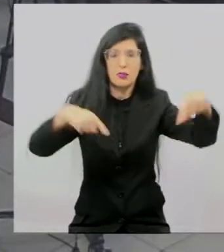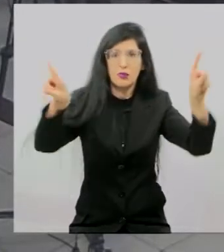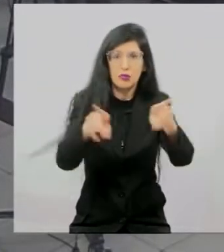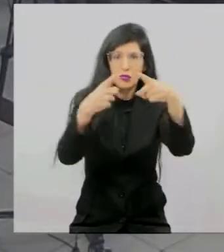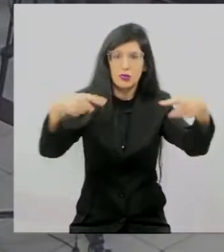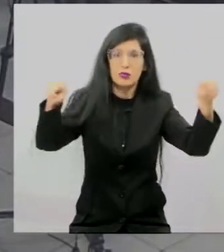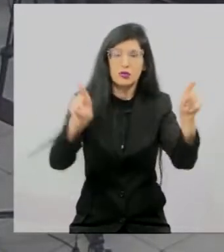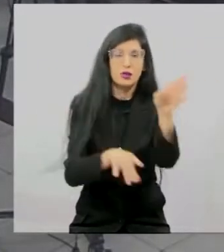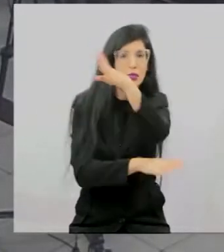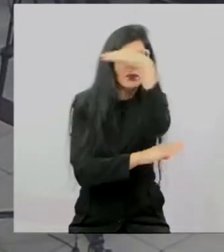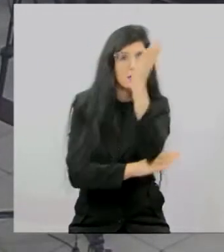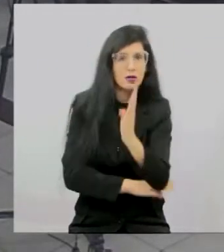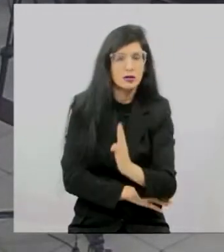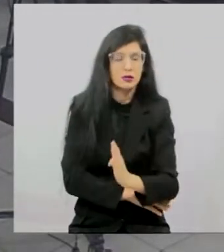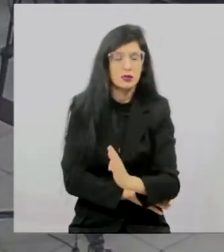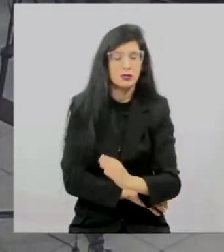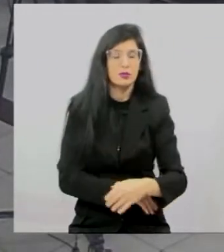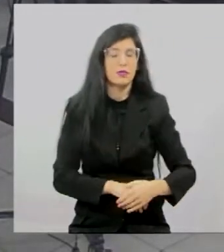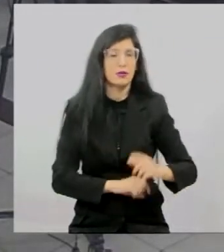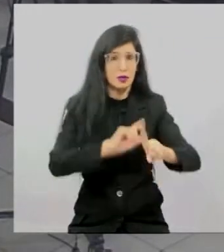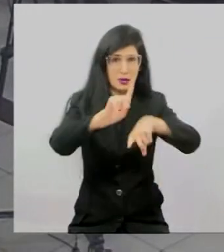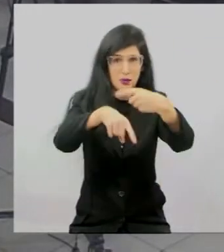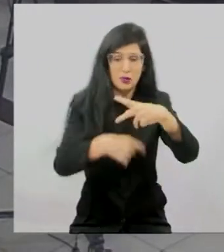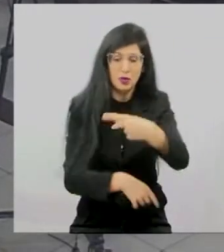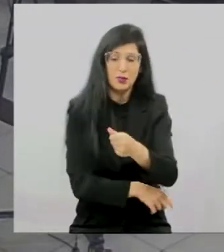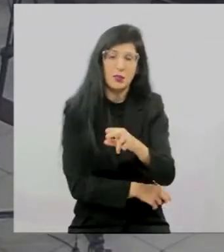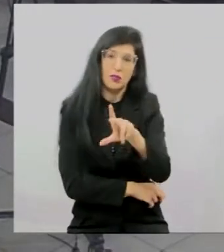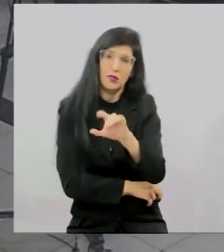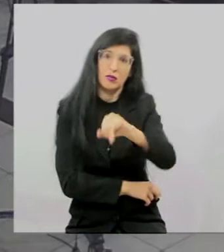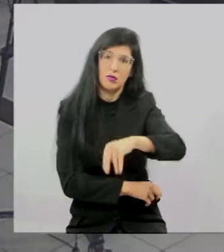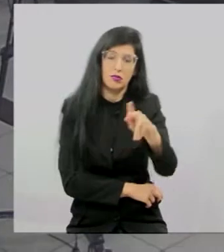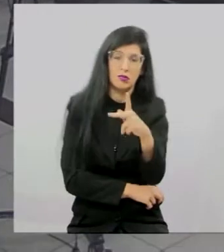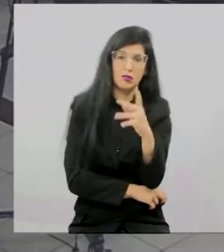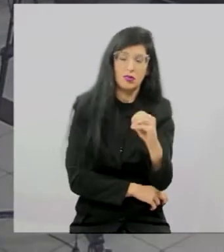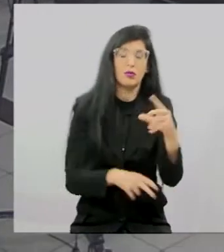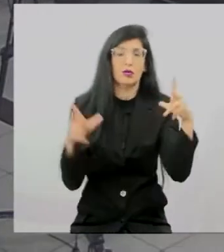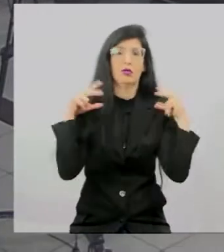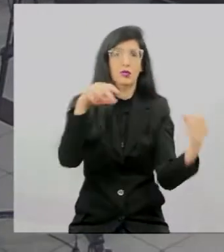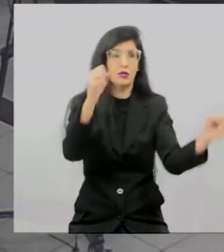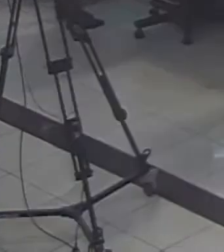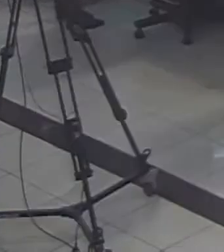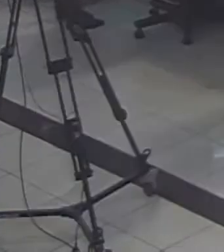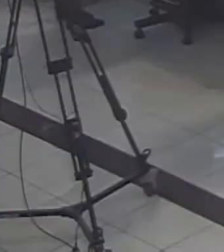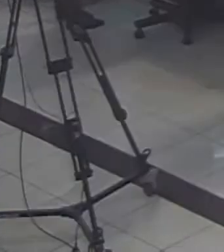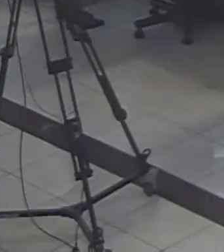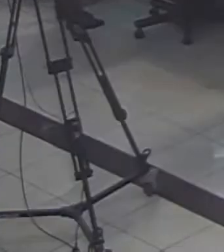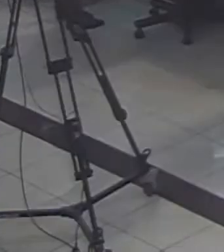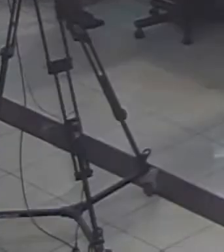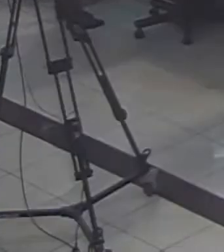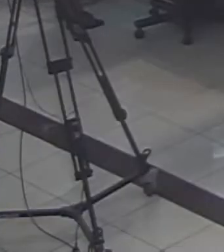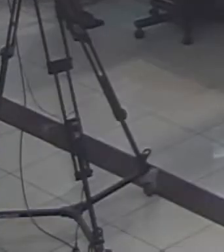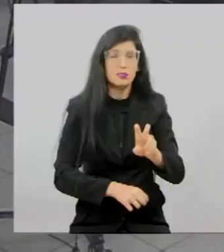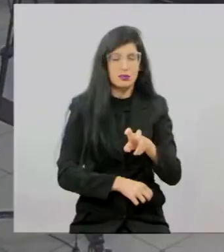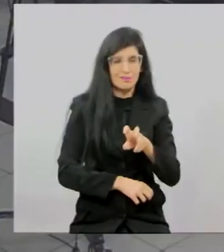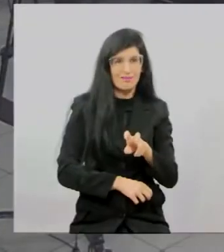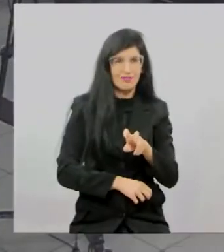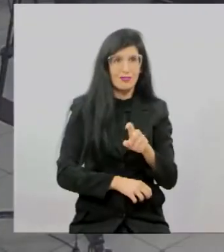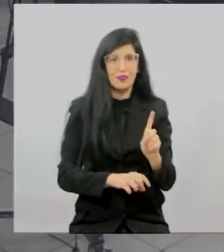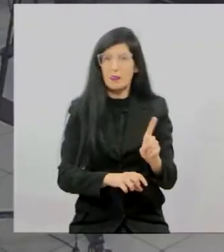Logo após, por gentileza, vereador Paulinho dos Condutores, ocupe aqui a cadeira da presidência, porque